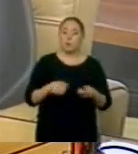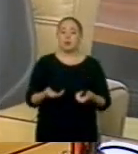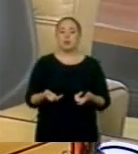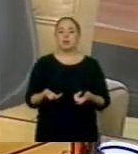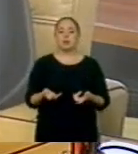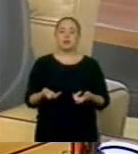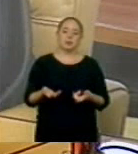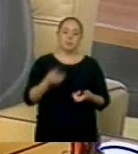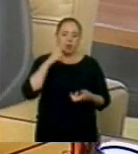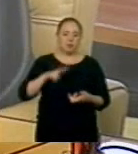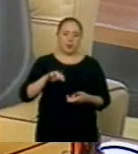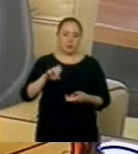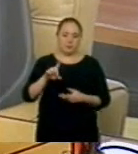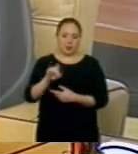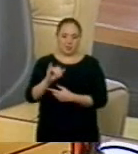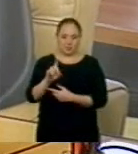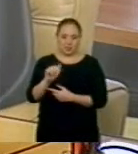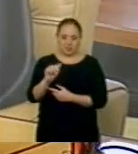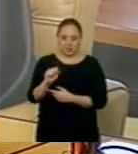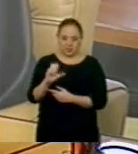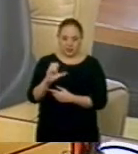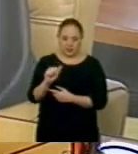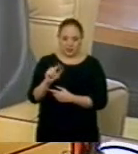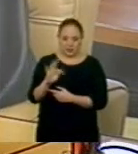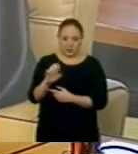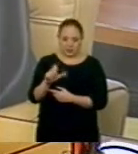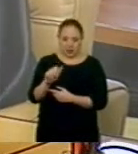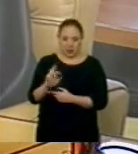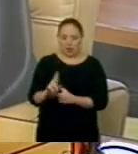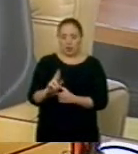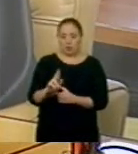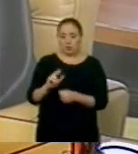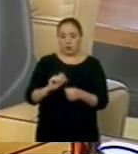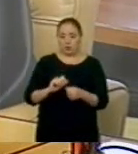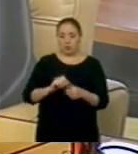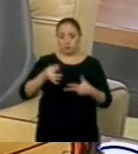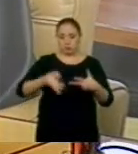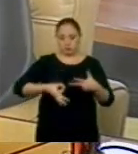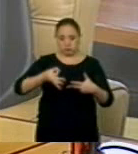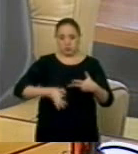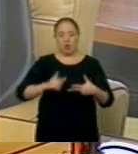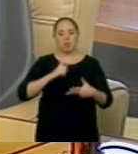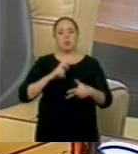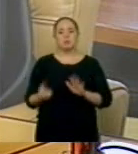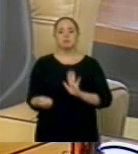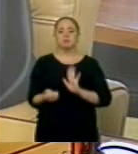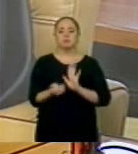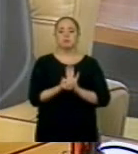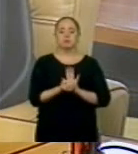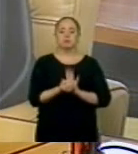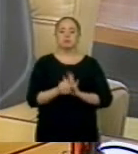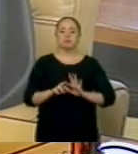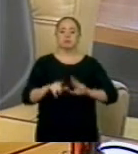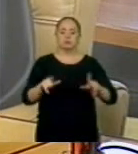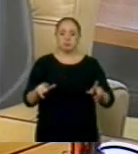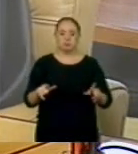sustar medidas cautelares decretadas pelo Poder Judiciário. Há uma marcante e significativa